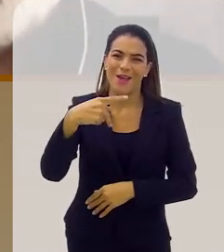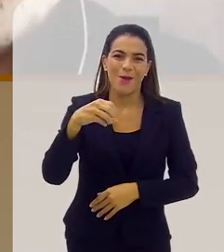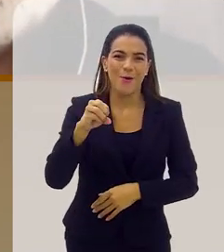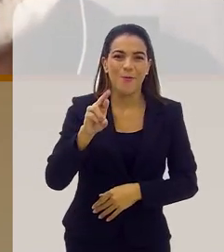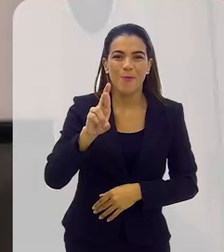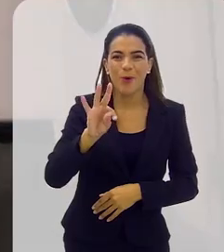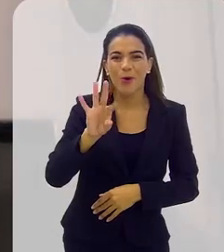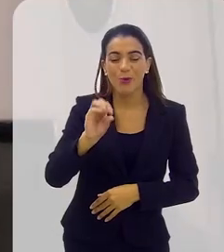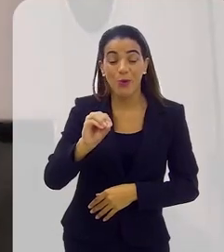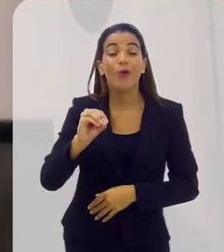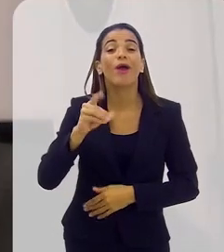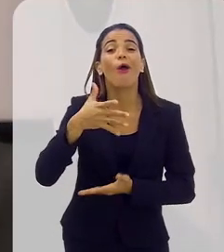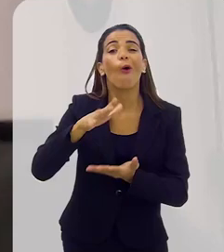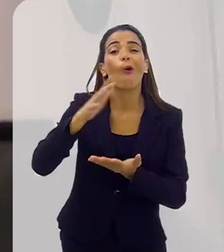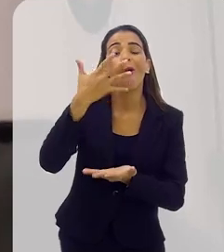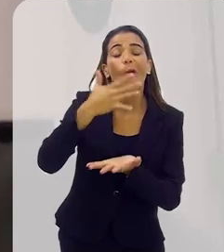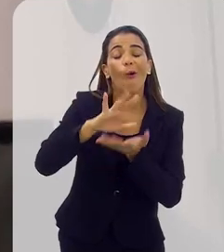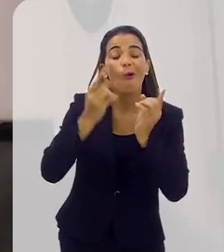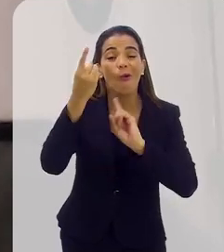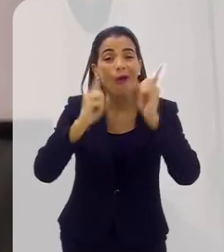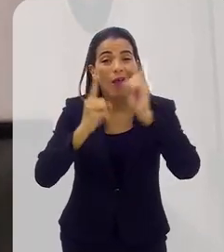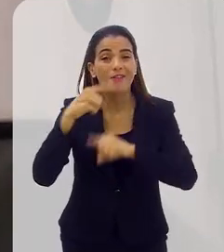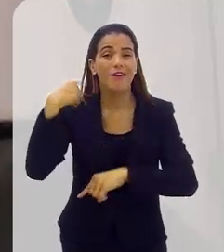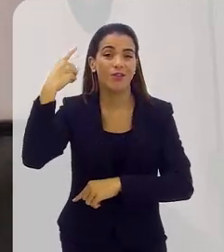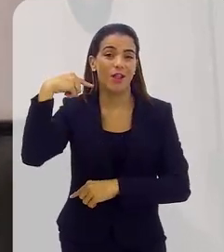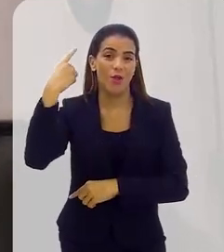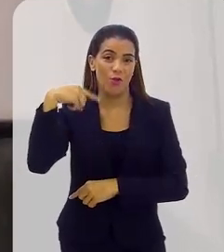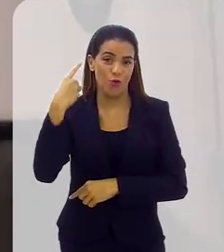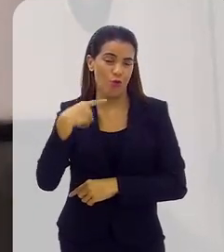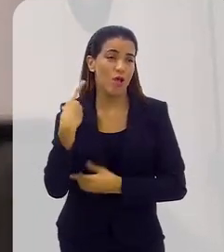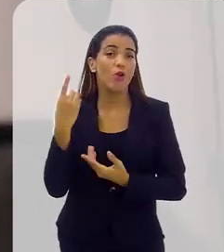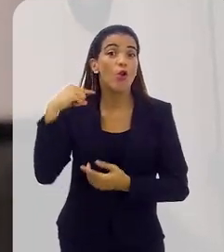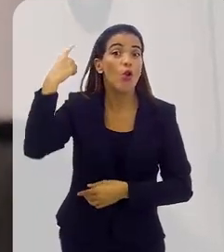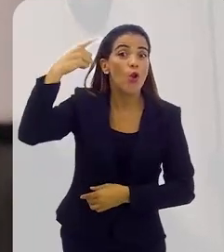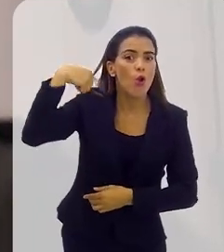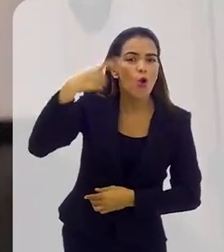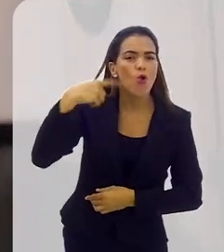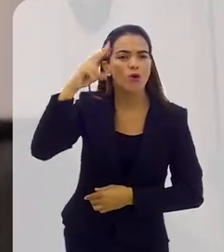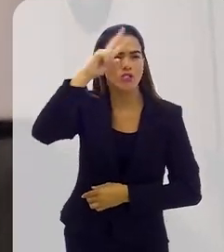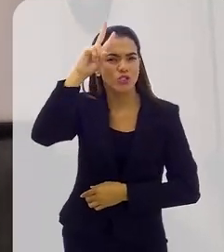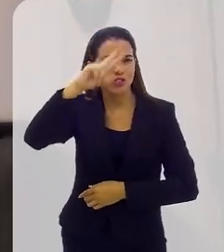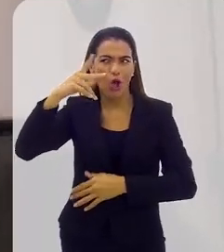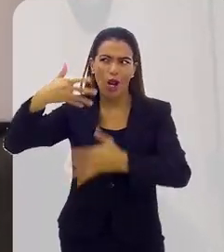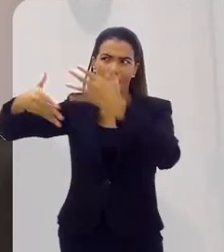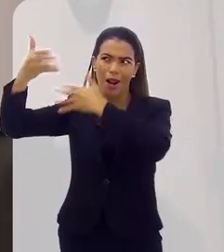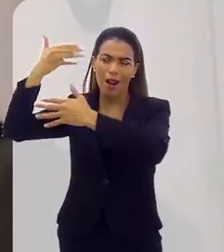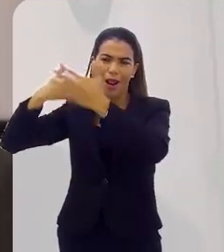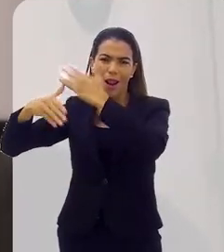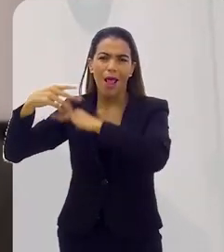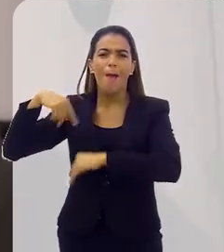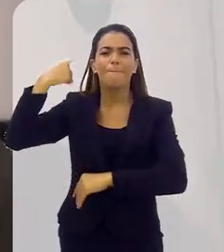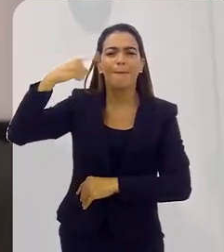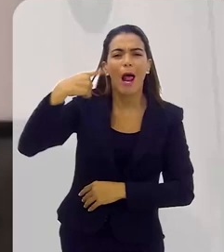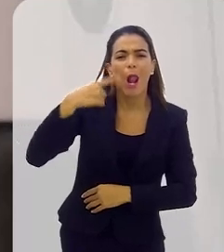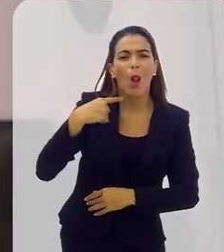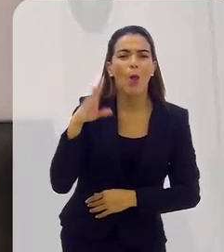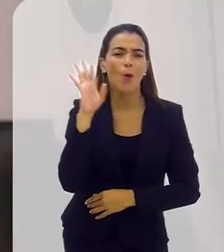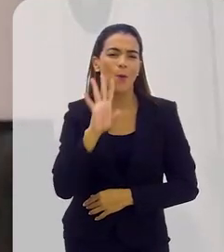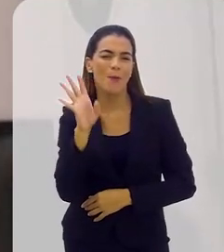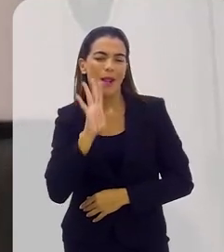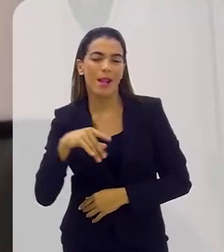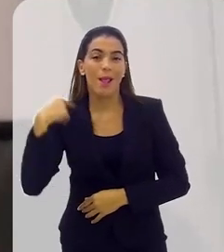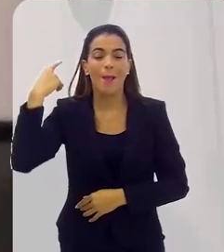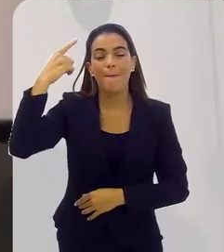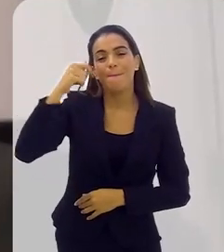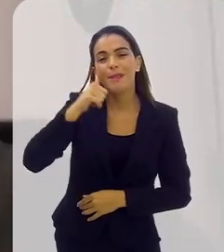Porta da Pedra, porque o Carnaval da Loucura, que falava de vários loucos da história, né? Aí eu estou falando do Maluco Beleza, estou falando do